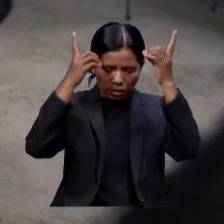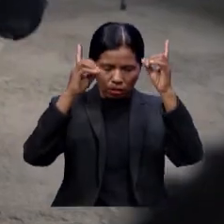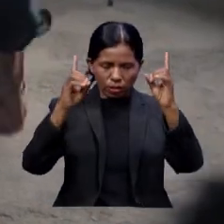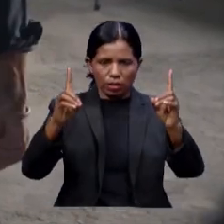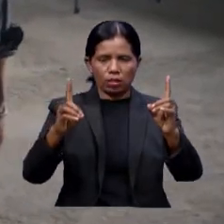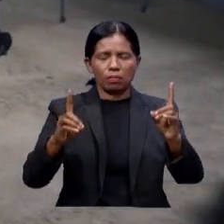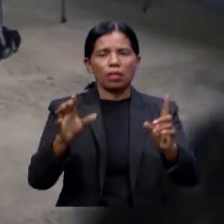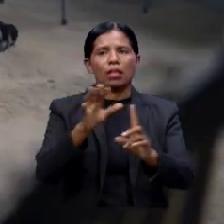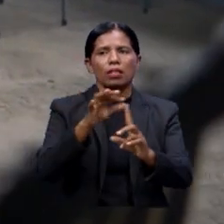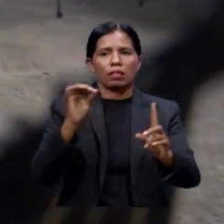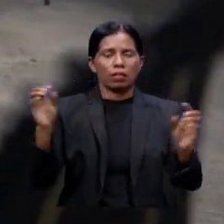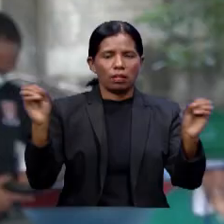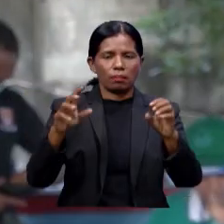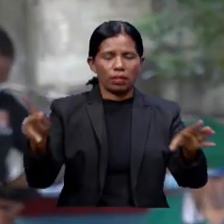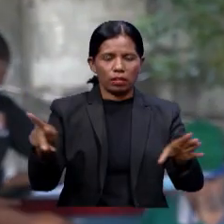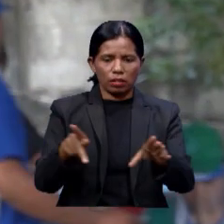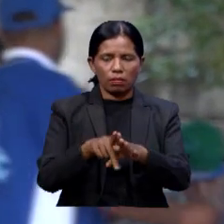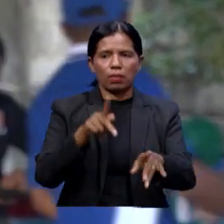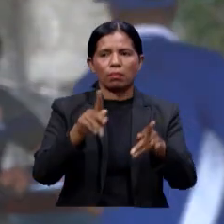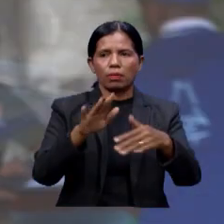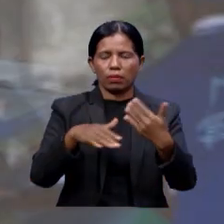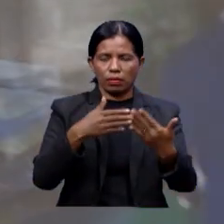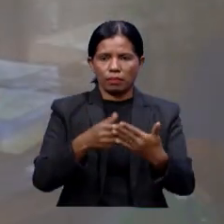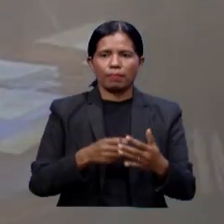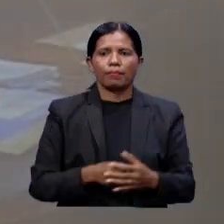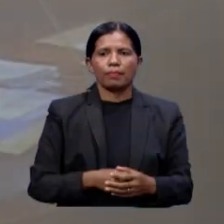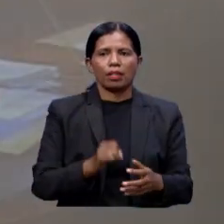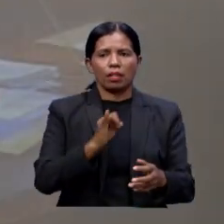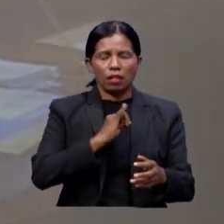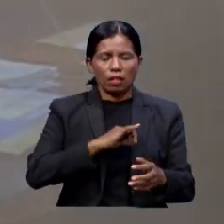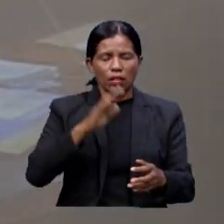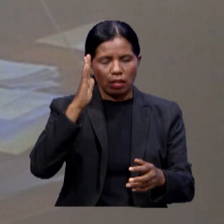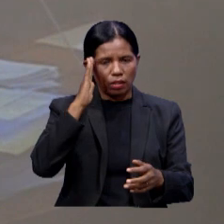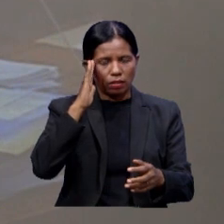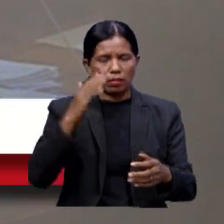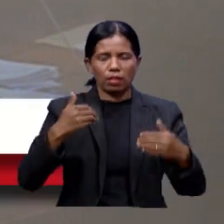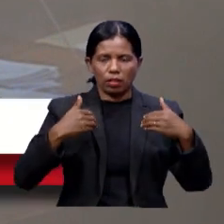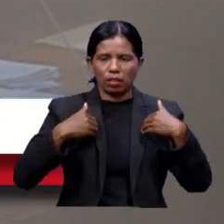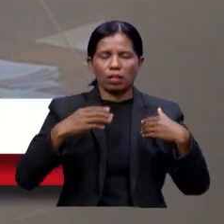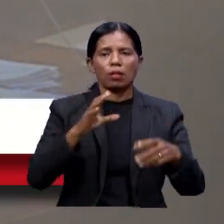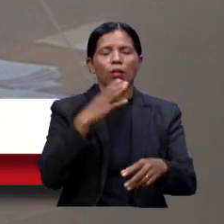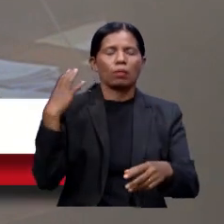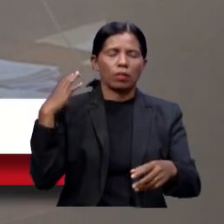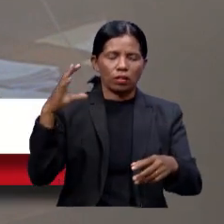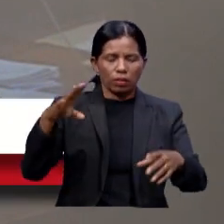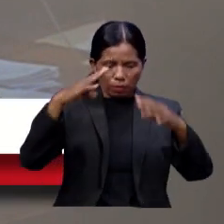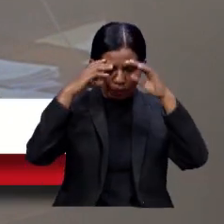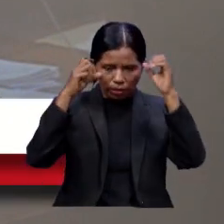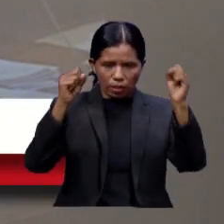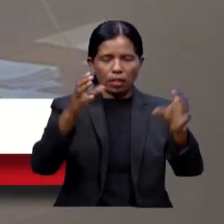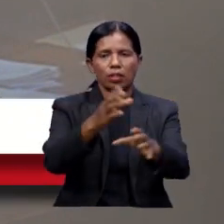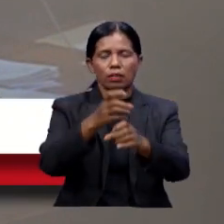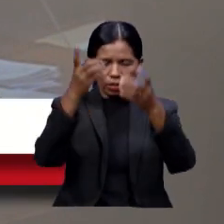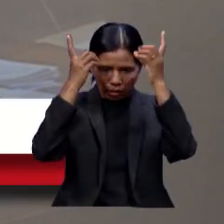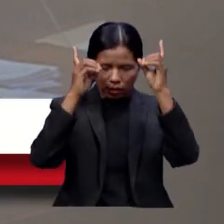foi impacto ba iha participação eleitornian. Hau hane toda a competência plena do presidente atu rola decisão. Consulta é